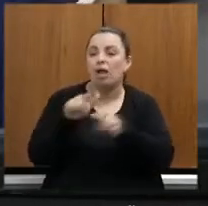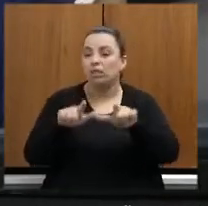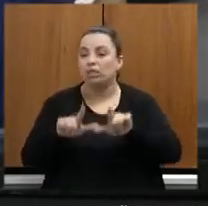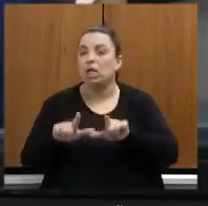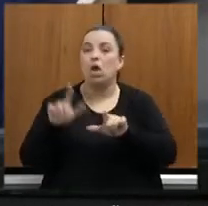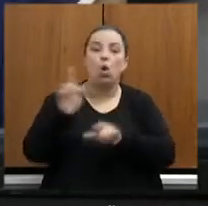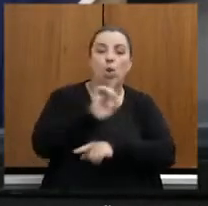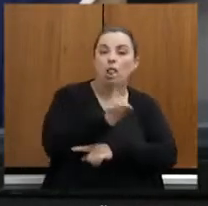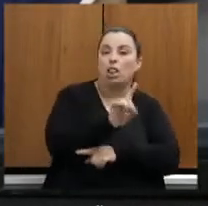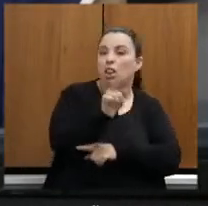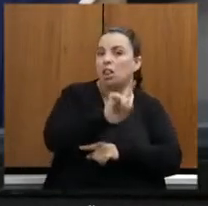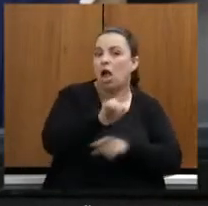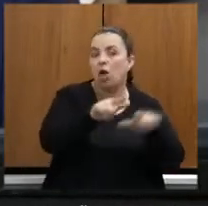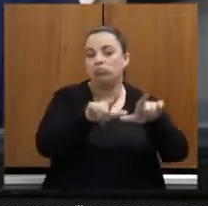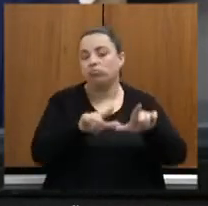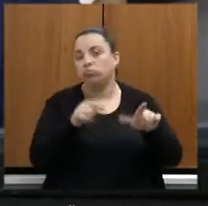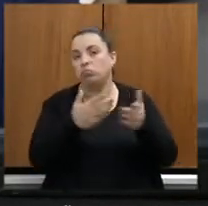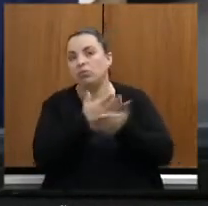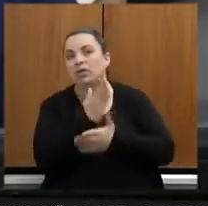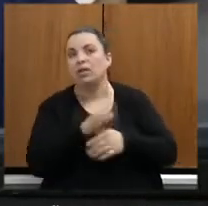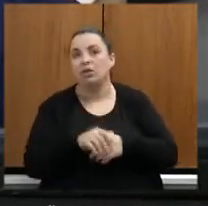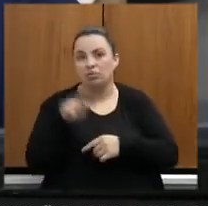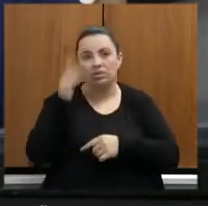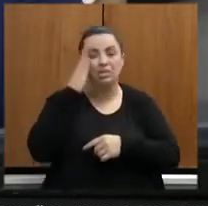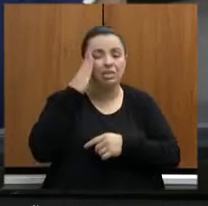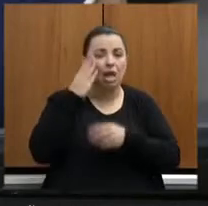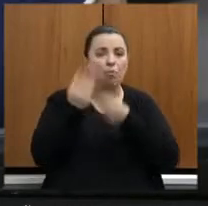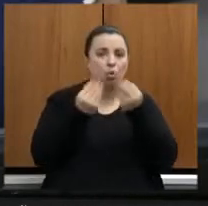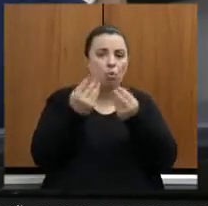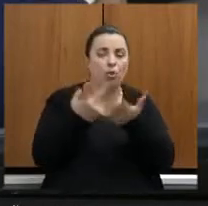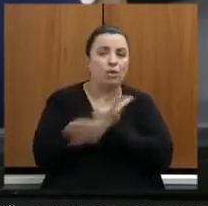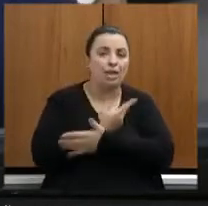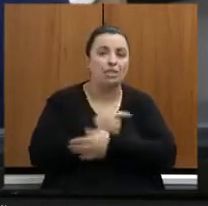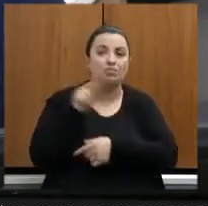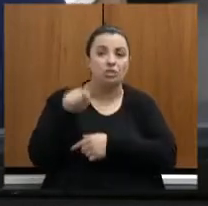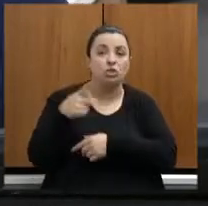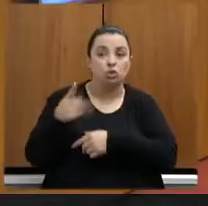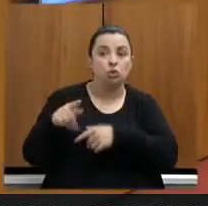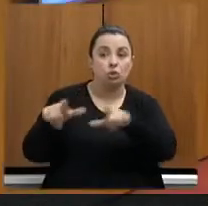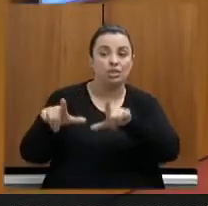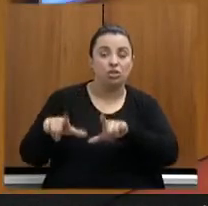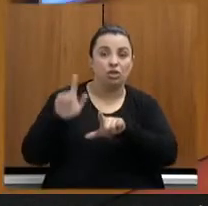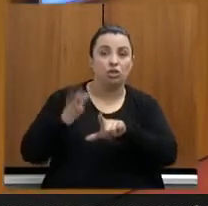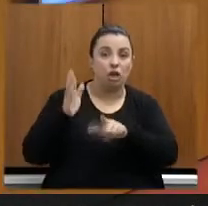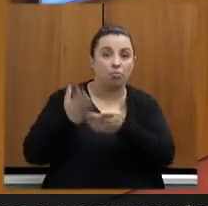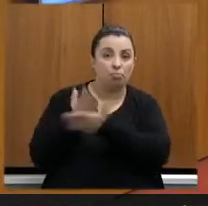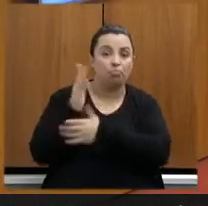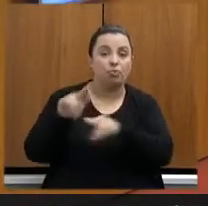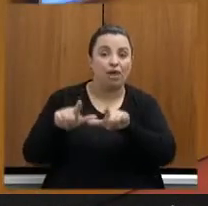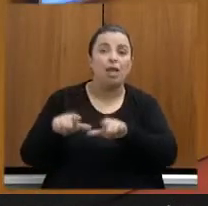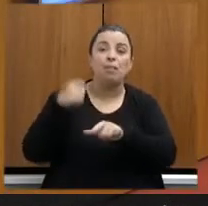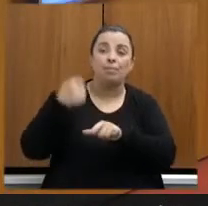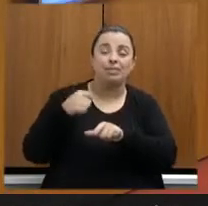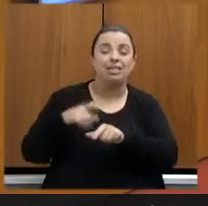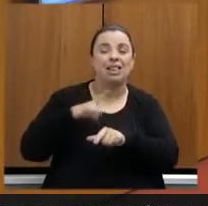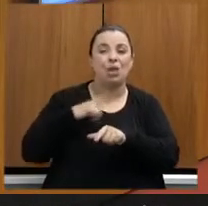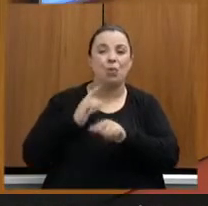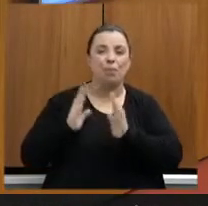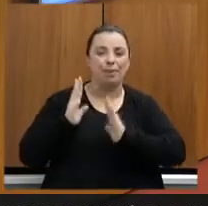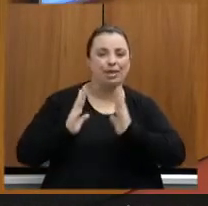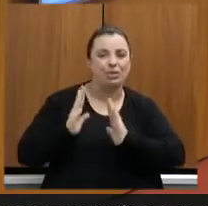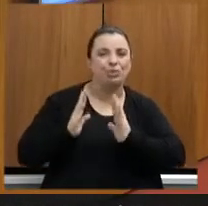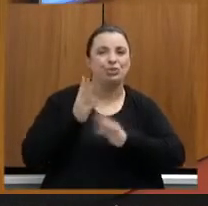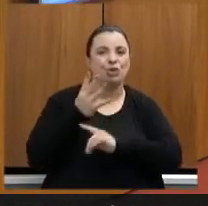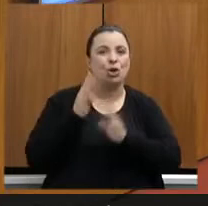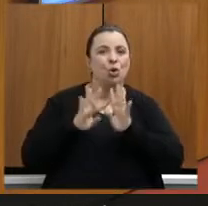sabe disso eu sou certificar sua propriedade para o senhor poder receber animais lá só tenho fazer um período de 40 em alguns critérios para